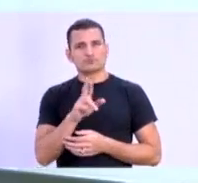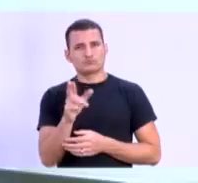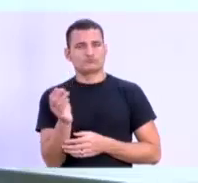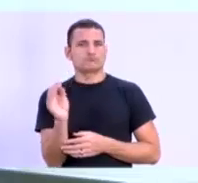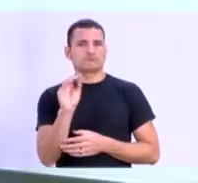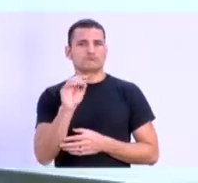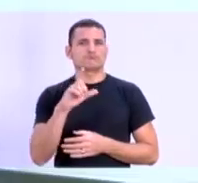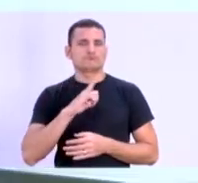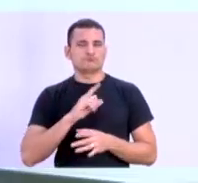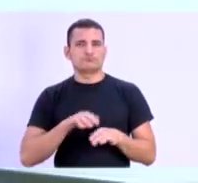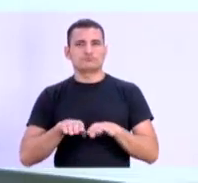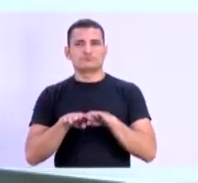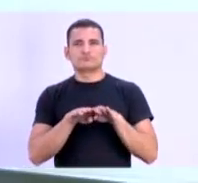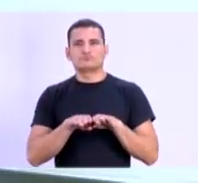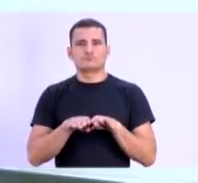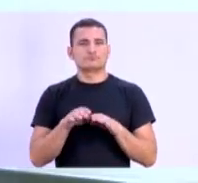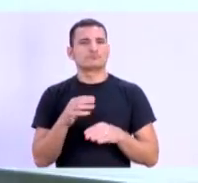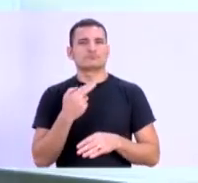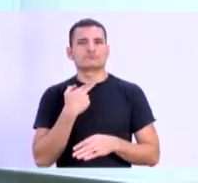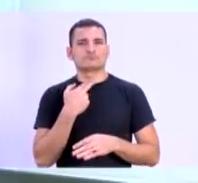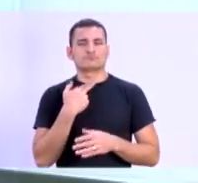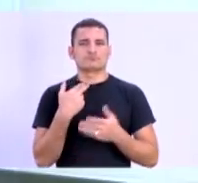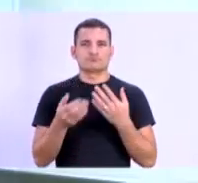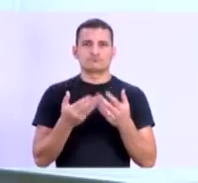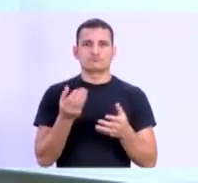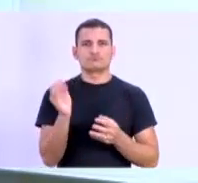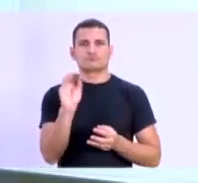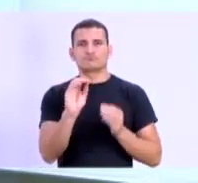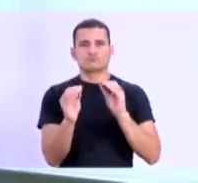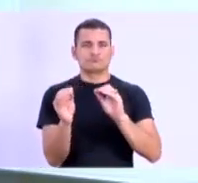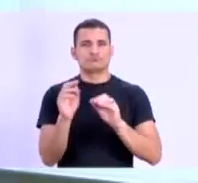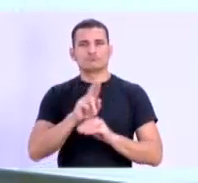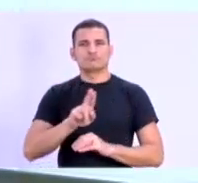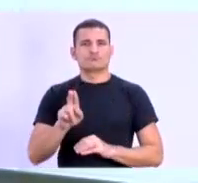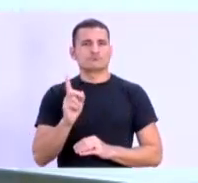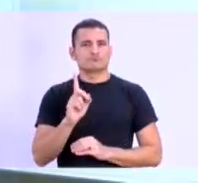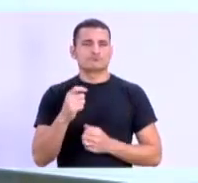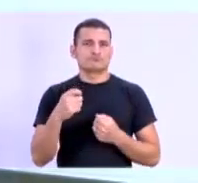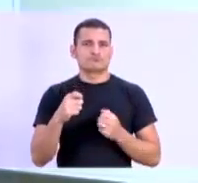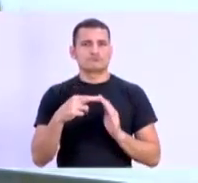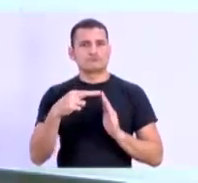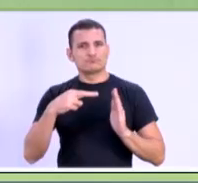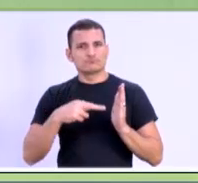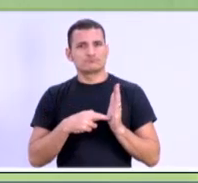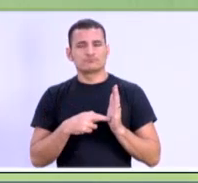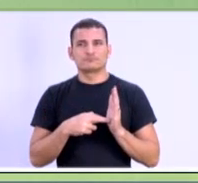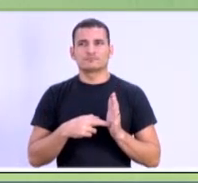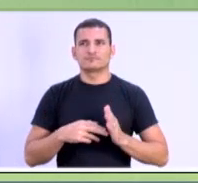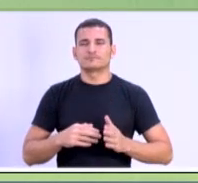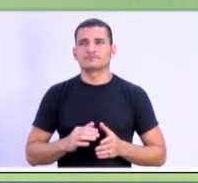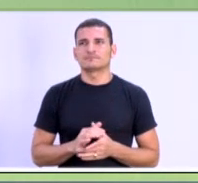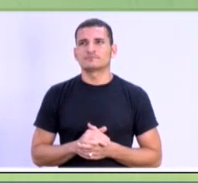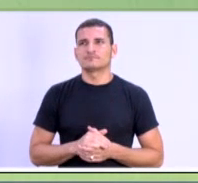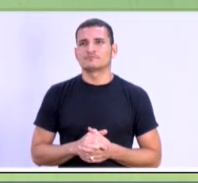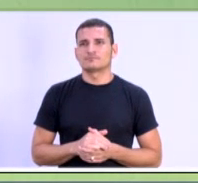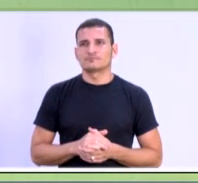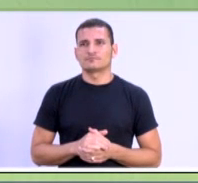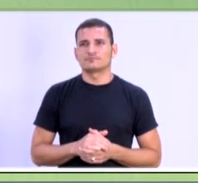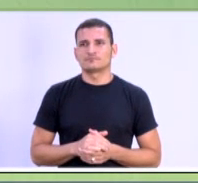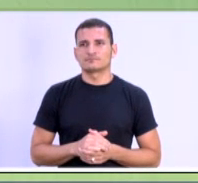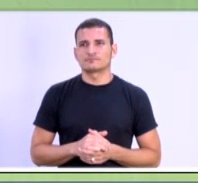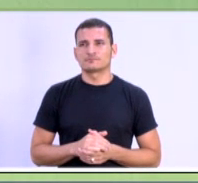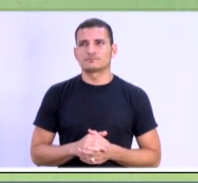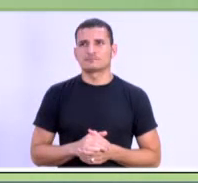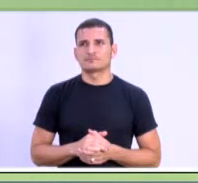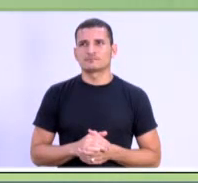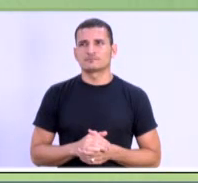padrões, né? Então eu não posso dar qualquer nome, eu tenho que definir umas regras para colocar essa nomenclatura. Por isso, para